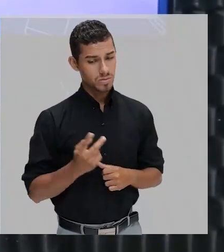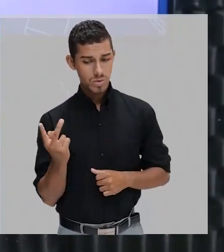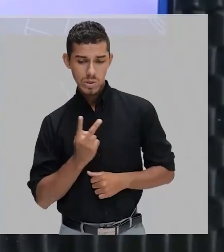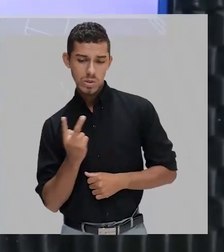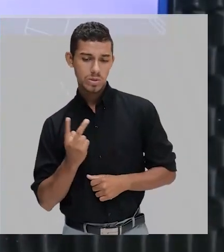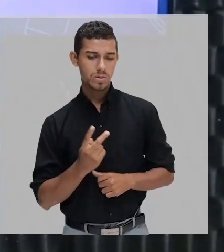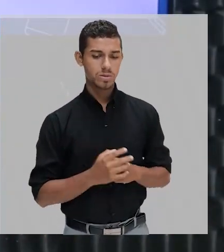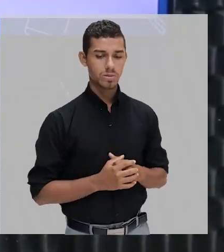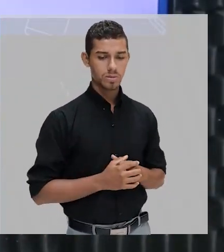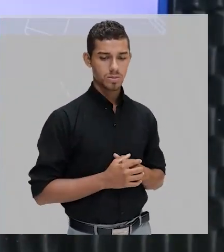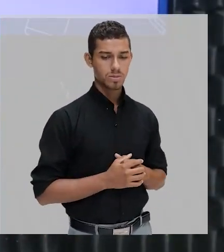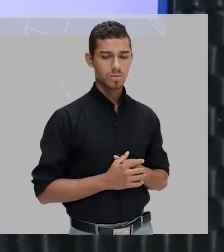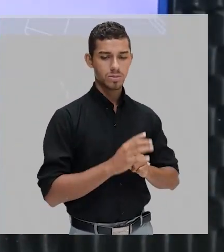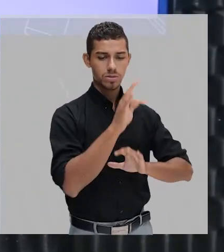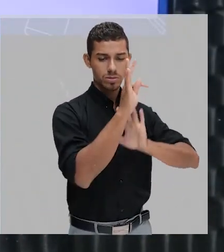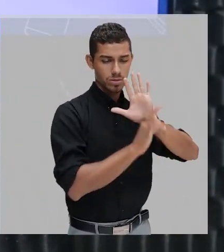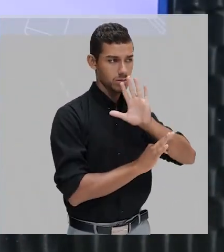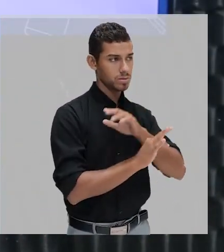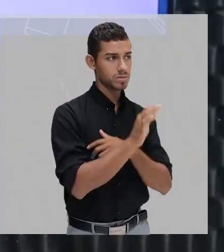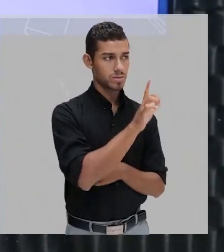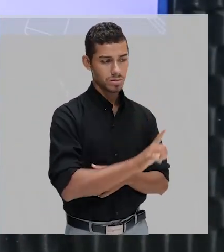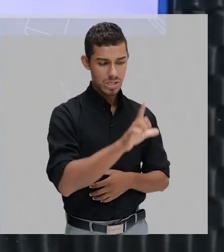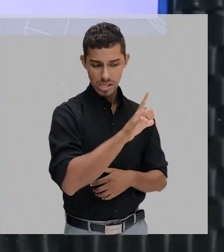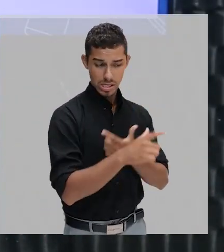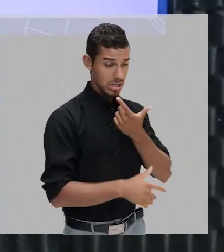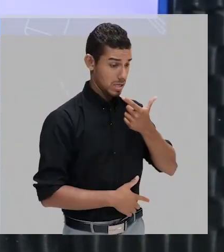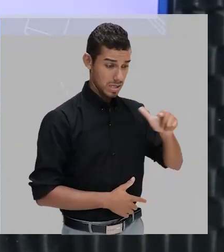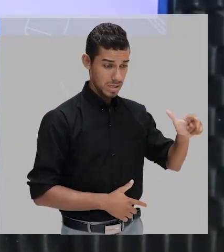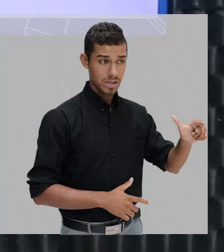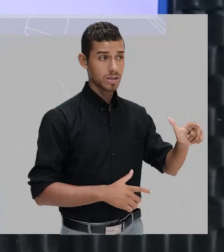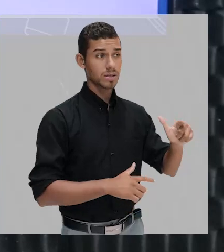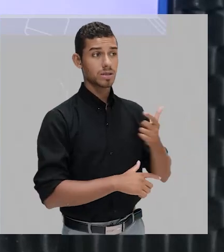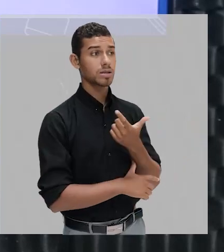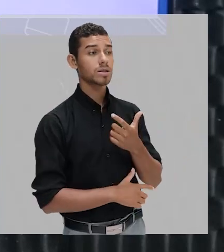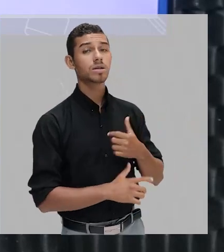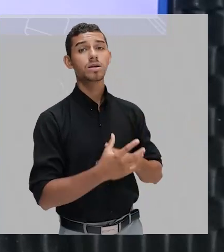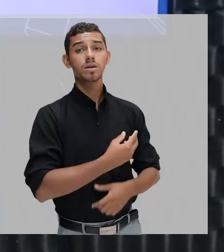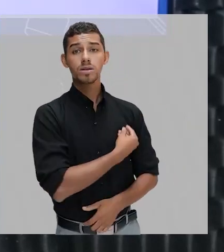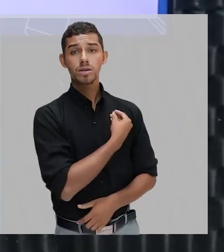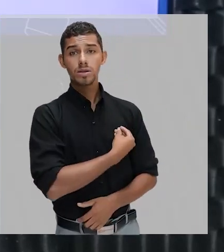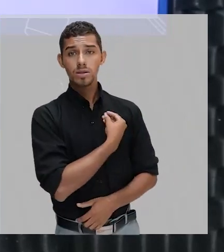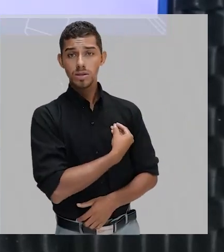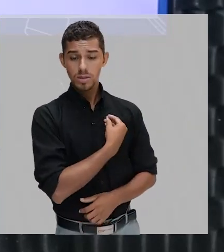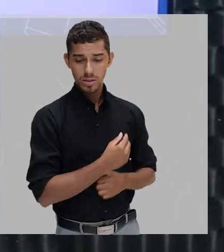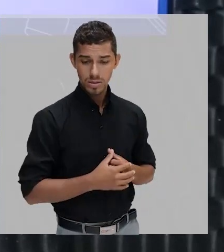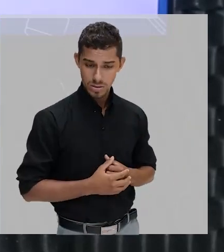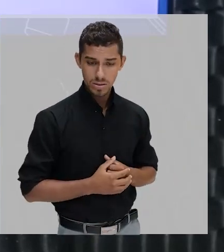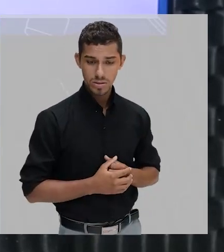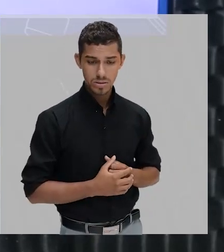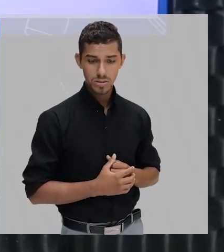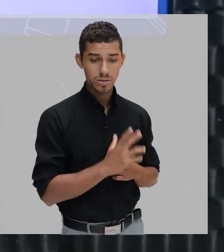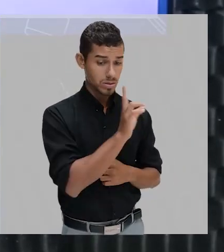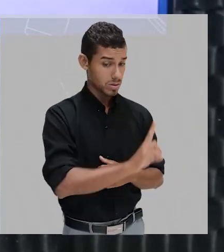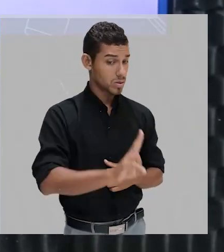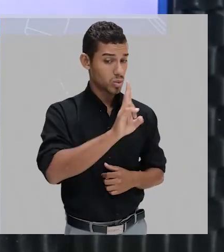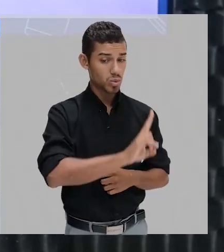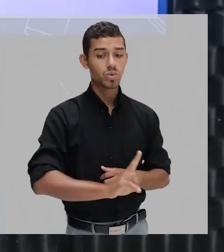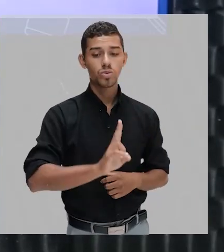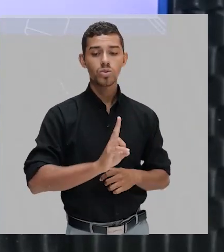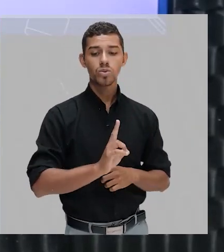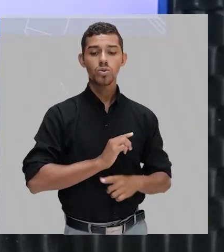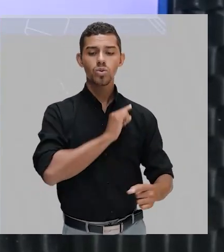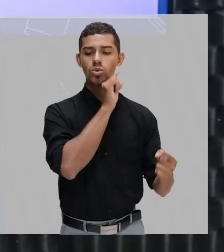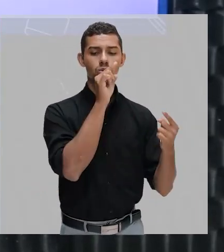dois. Os textos não literários, por outro lado, retratam a realidade. É utilitarista